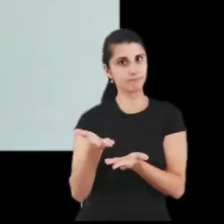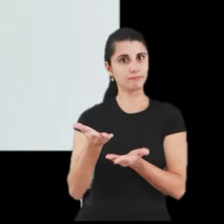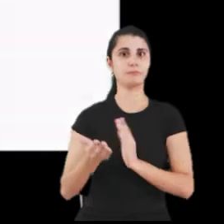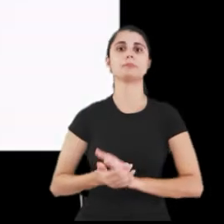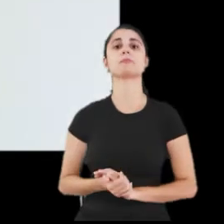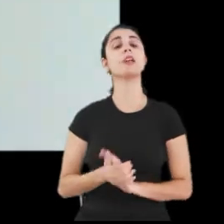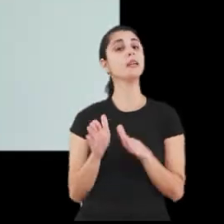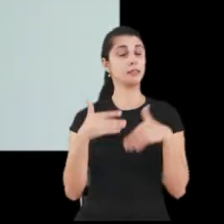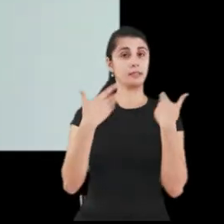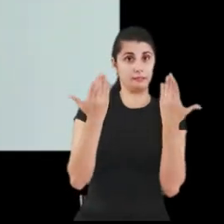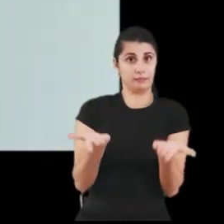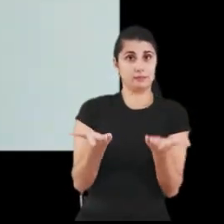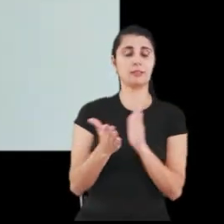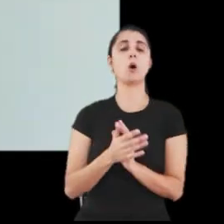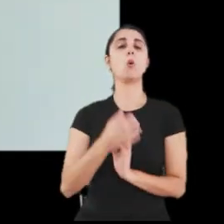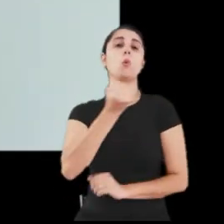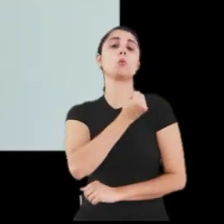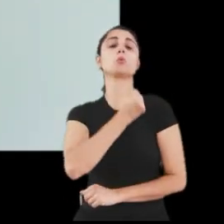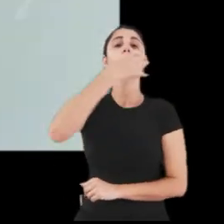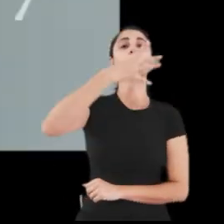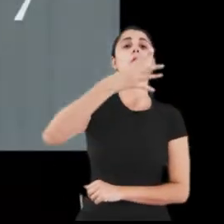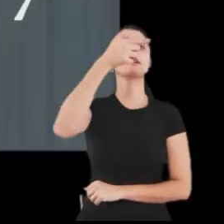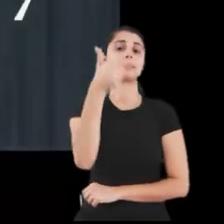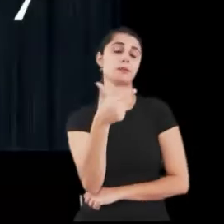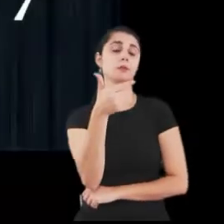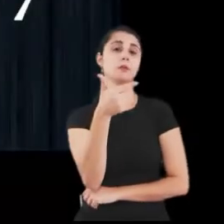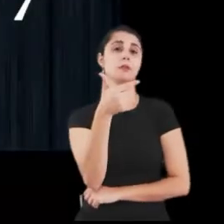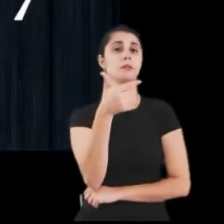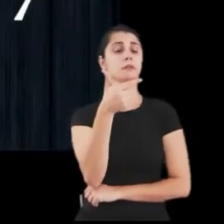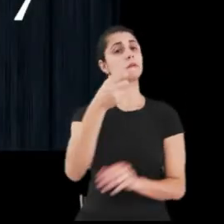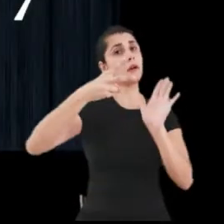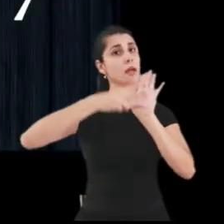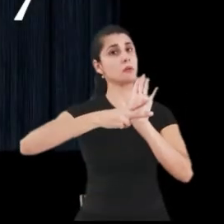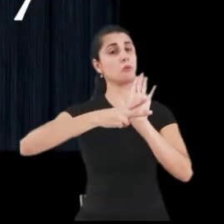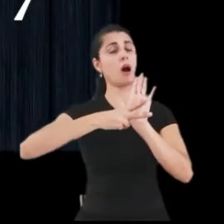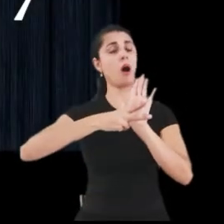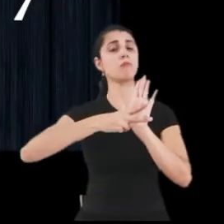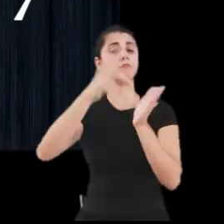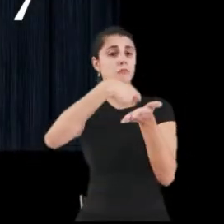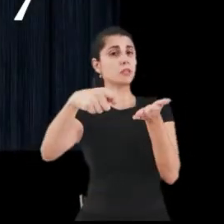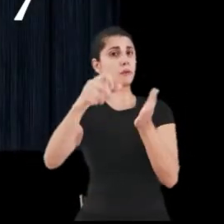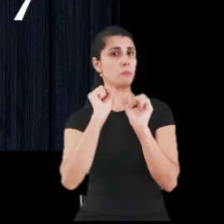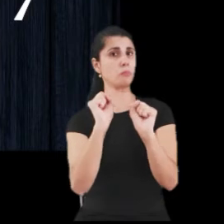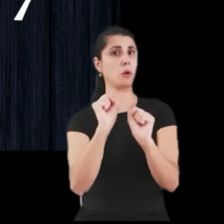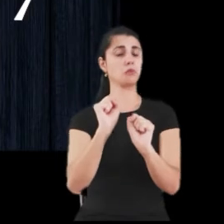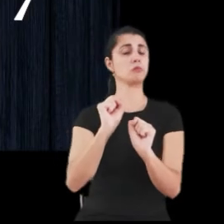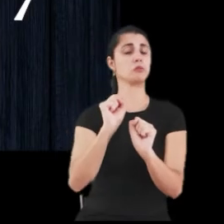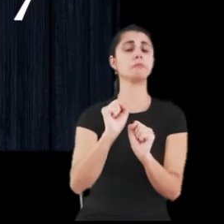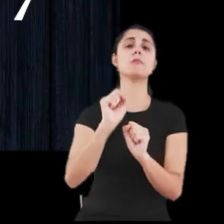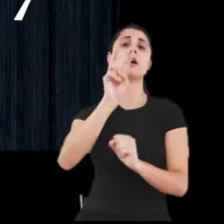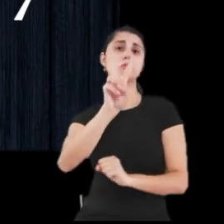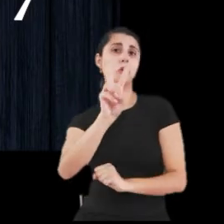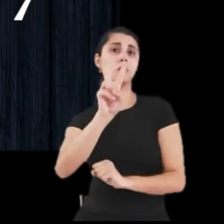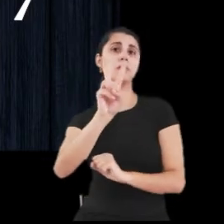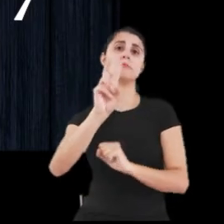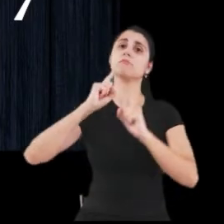fatores. Portanto, pessoal, o 42 ele pode ser escrito na forma fatorada: